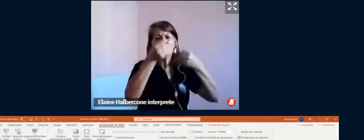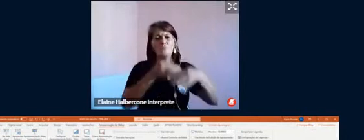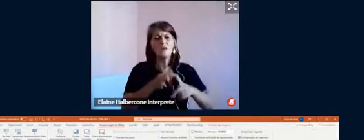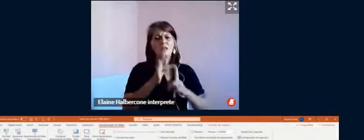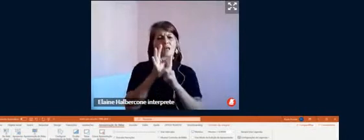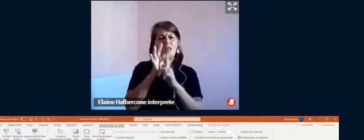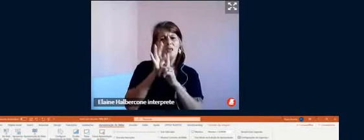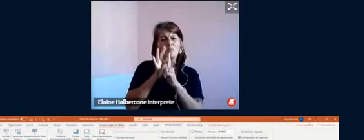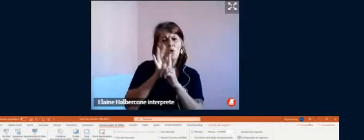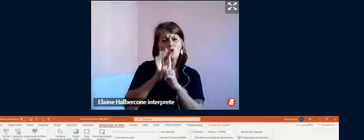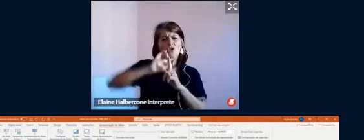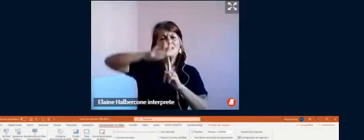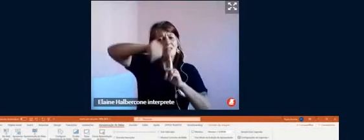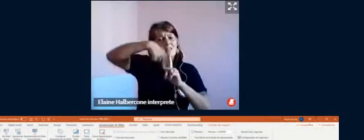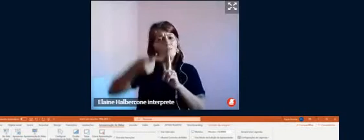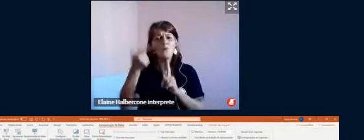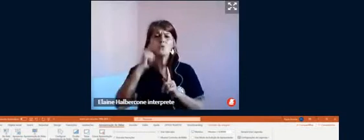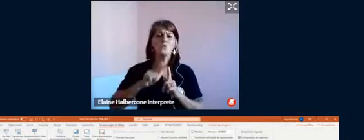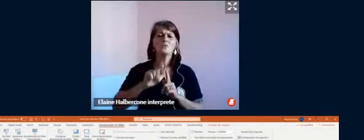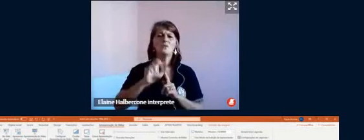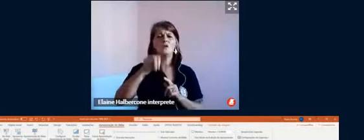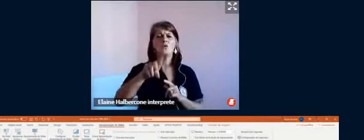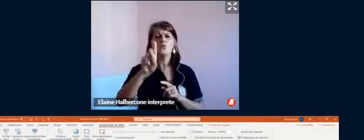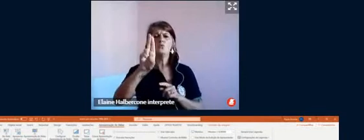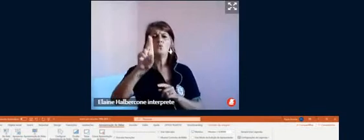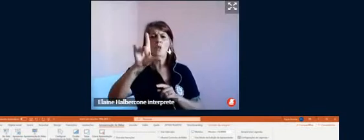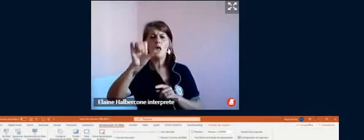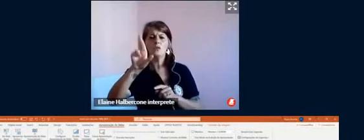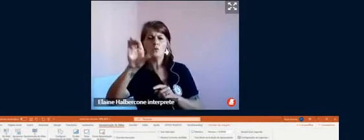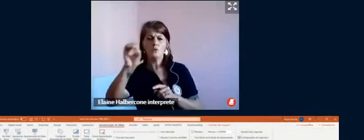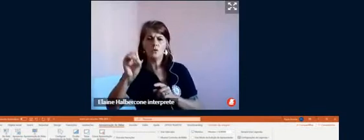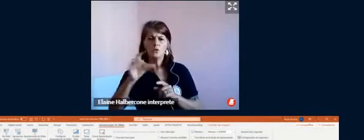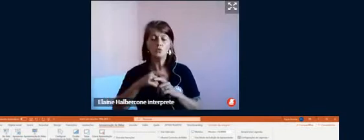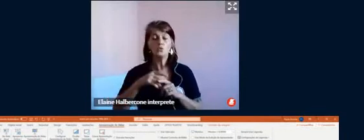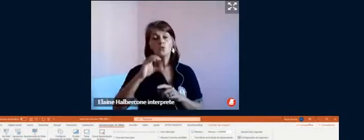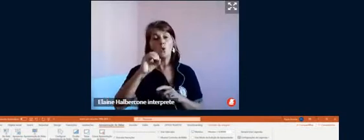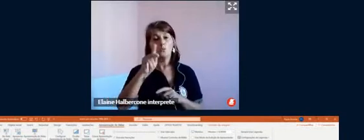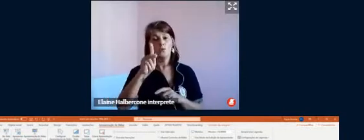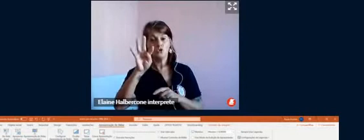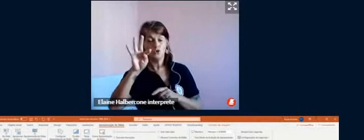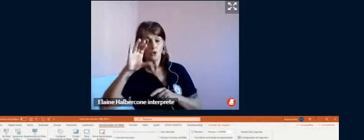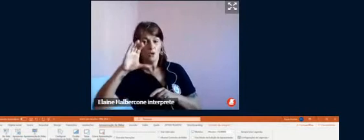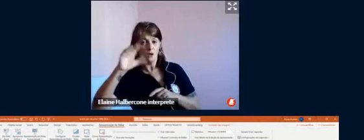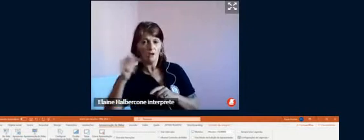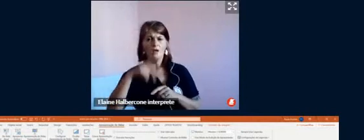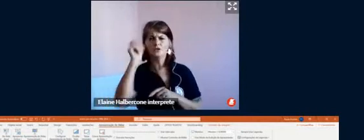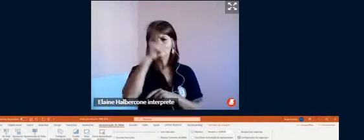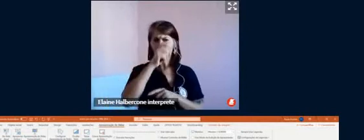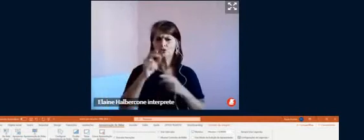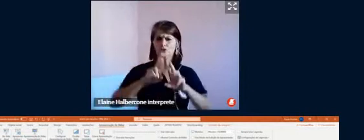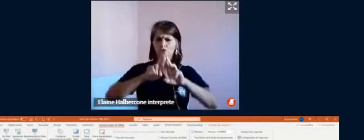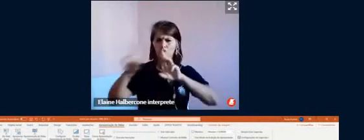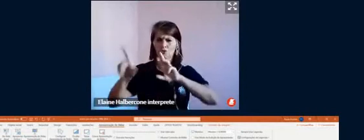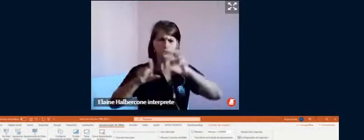e não dá conta de dar ondulatória, mas é um tópico que, juntamente com óptica, e às vezes é bem difícil diferenciar se é